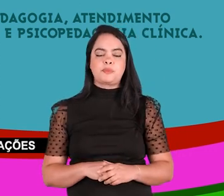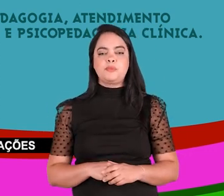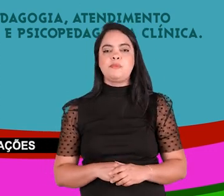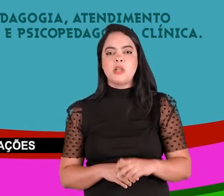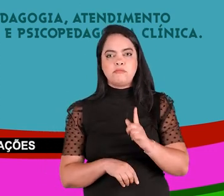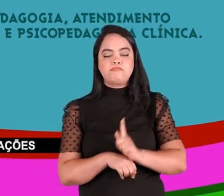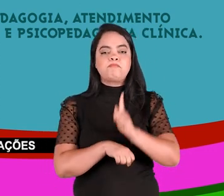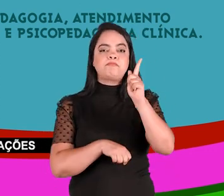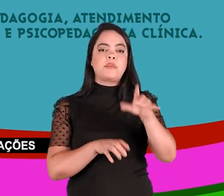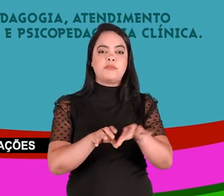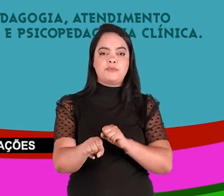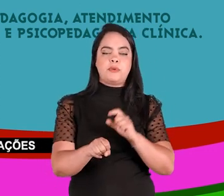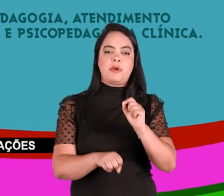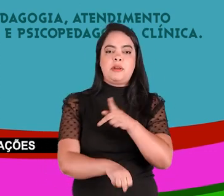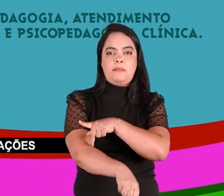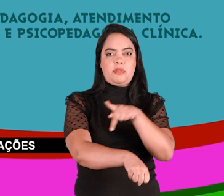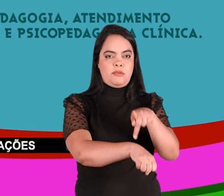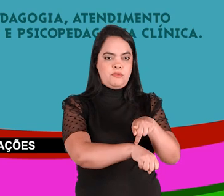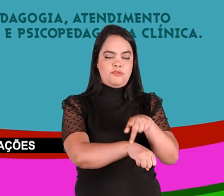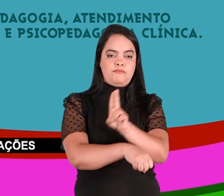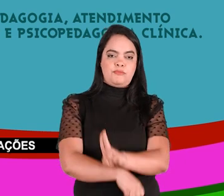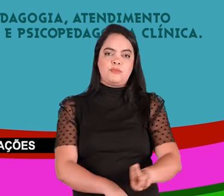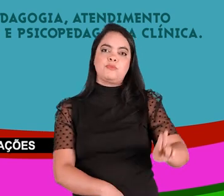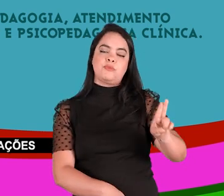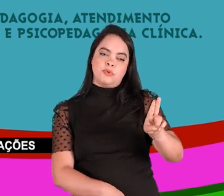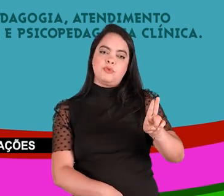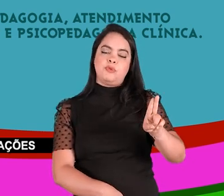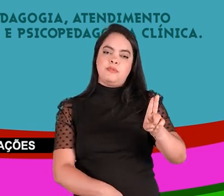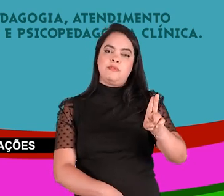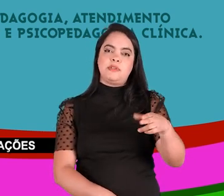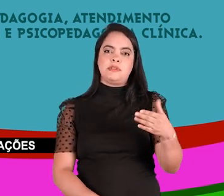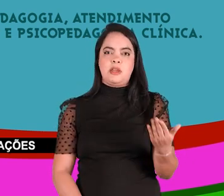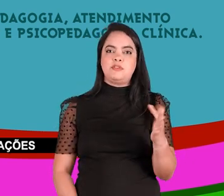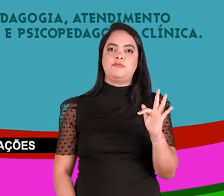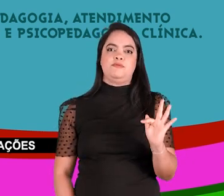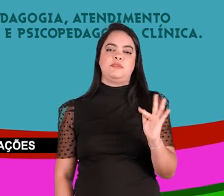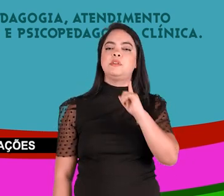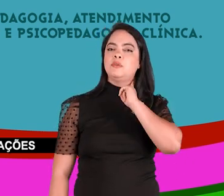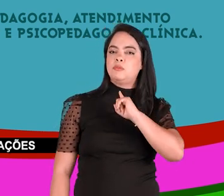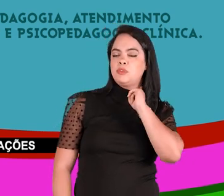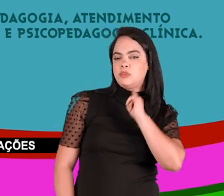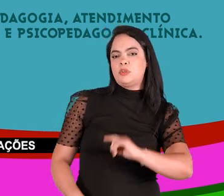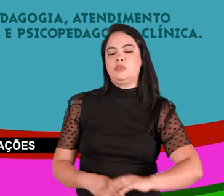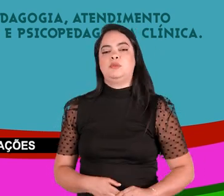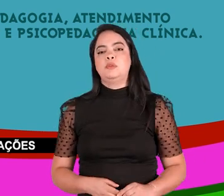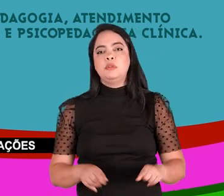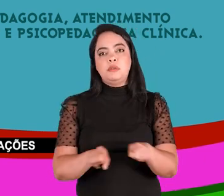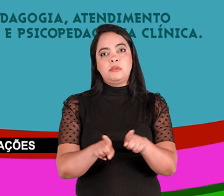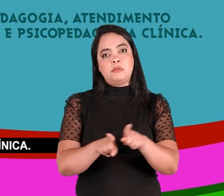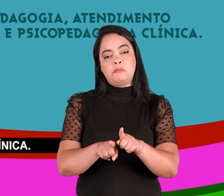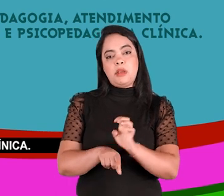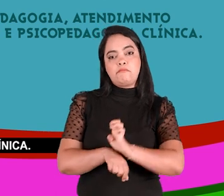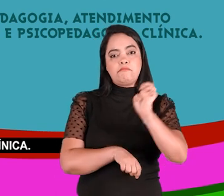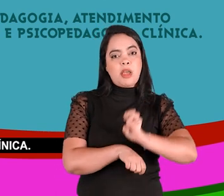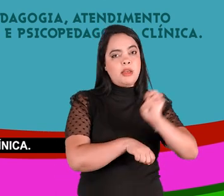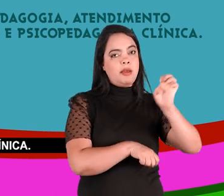possui graduação em pedagogia pela Universidade Federal de Minas Gerais e especializações